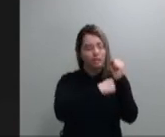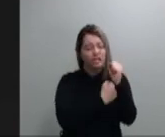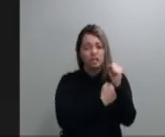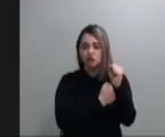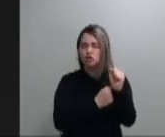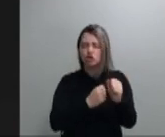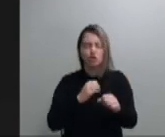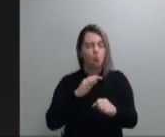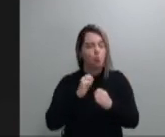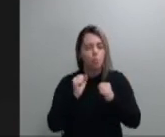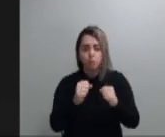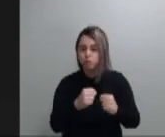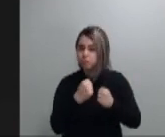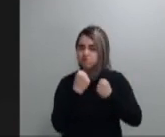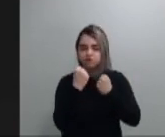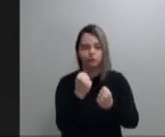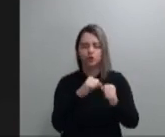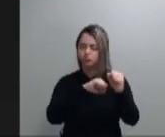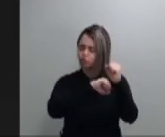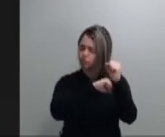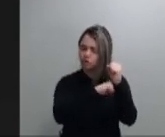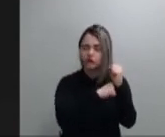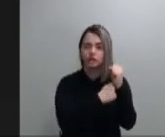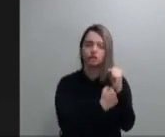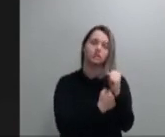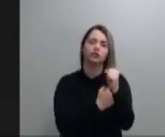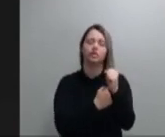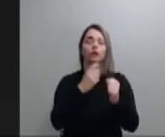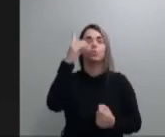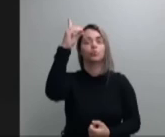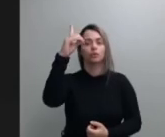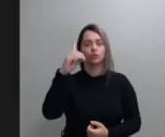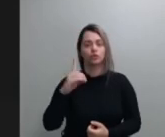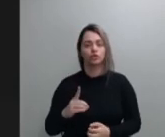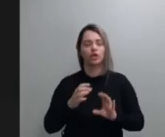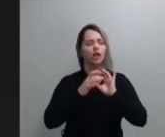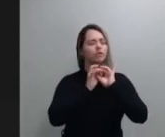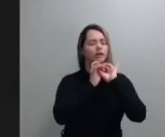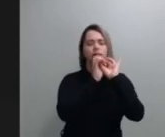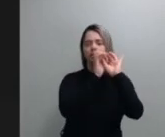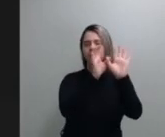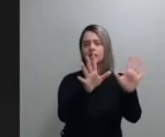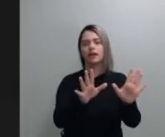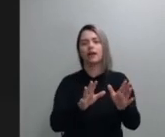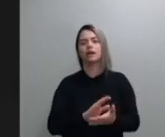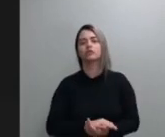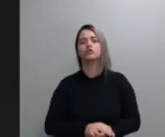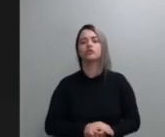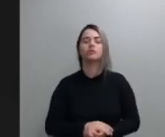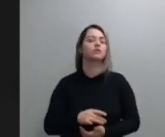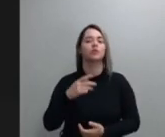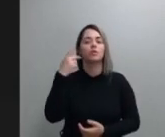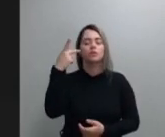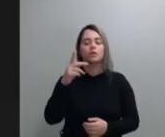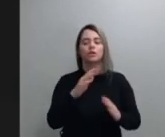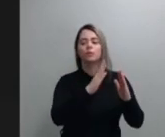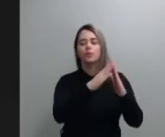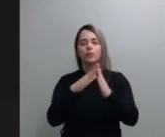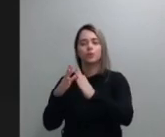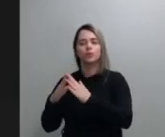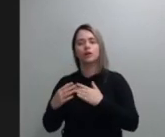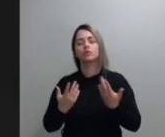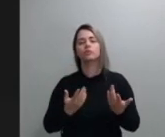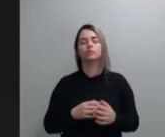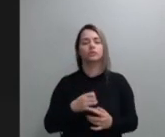ao máximo possível os direitos as liberdades as garantias as propriedades e a vida das